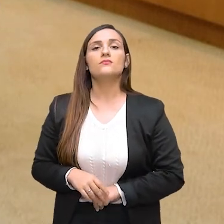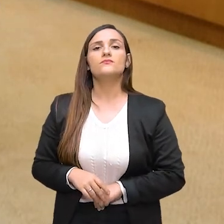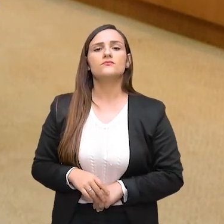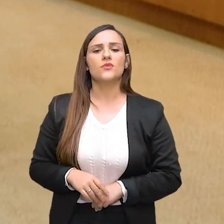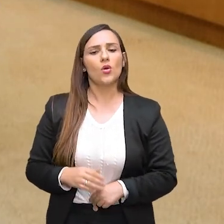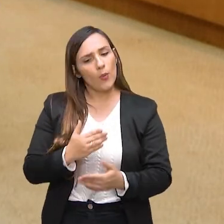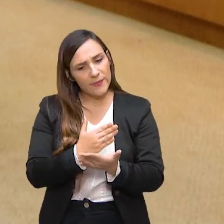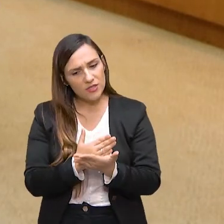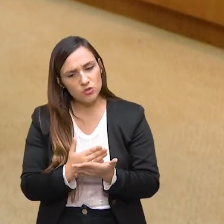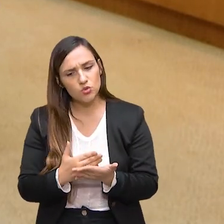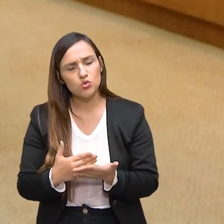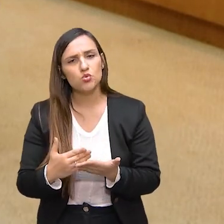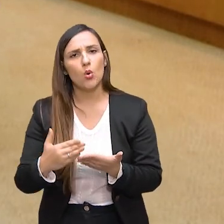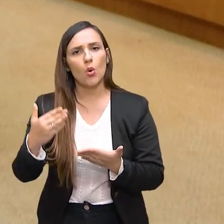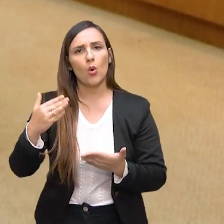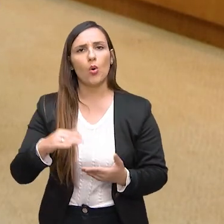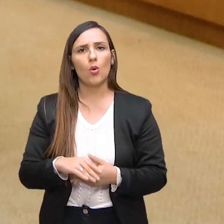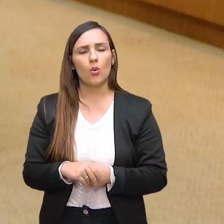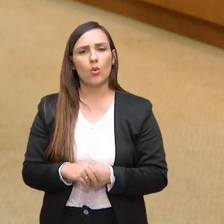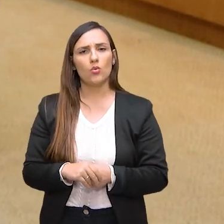abriu aqui